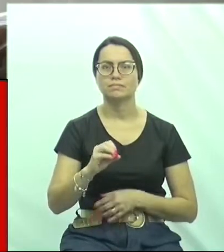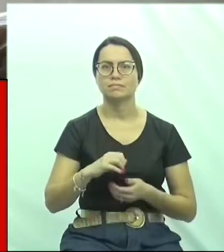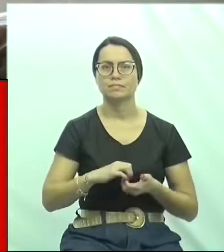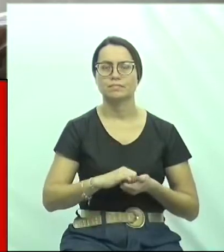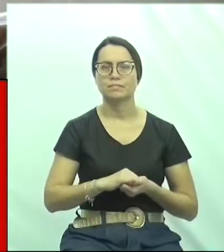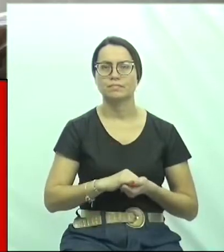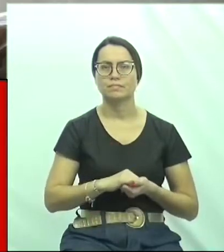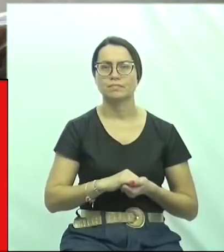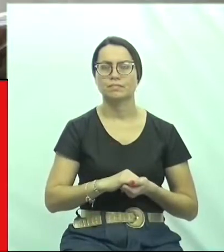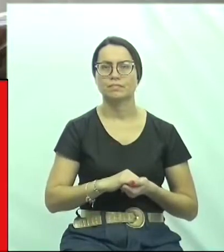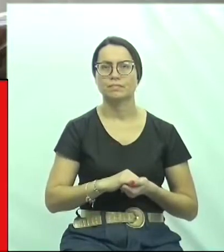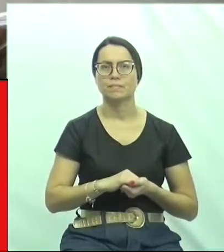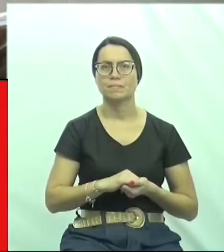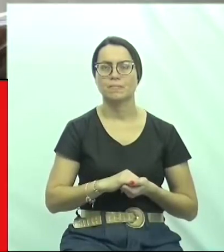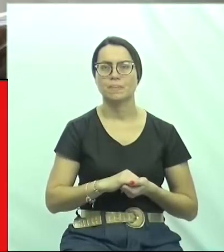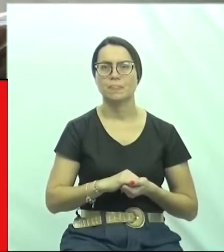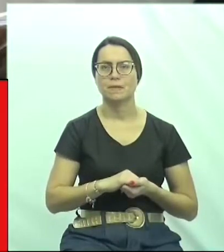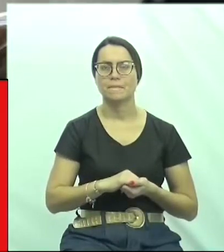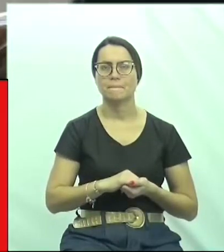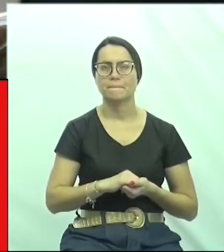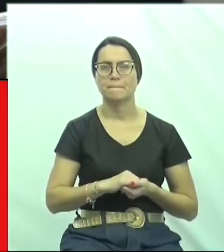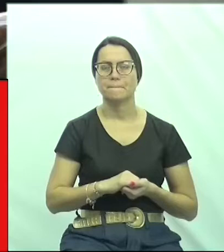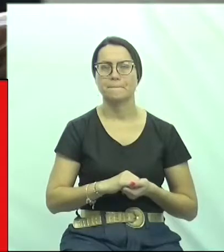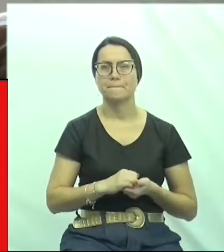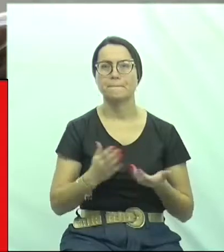455 de 2022. Criciúma,